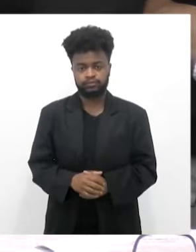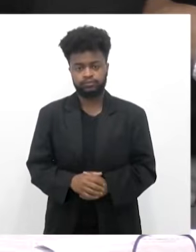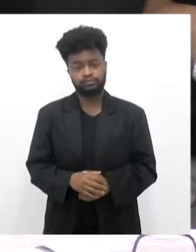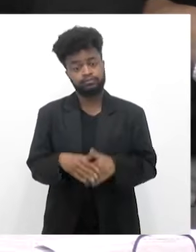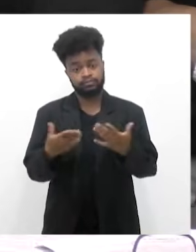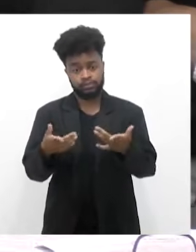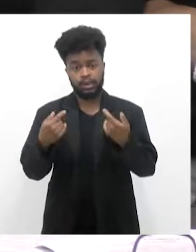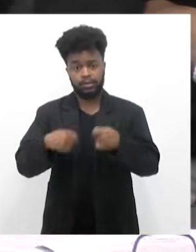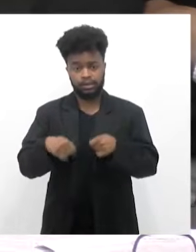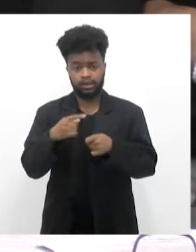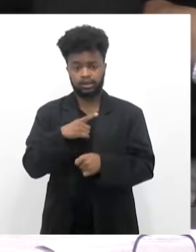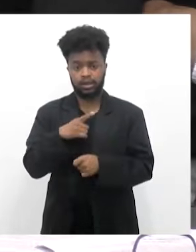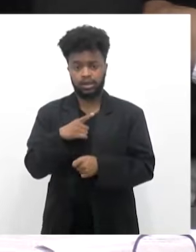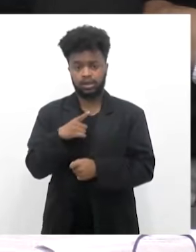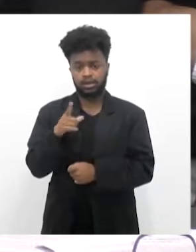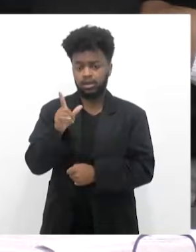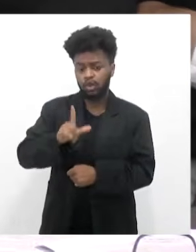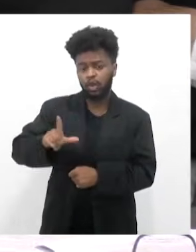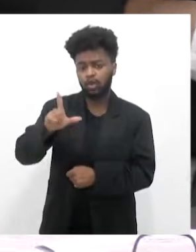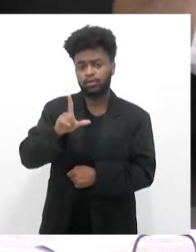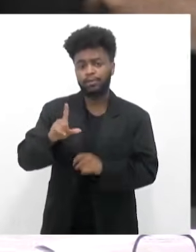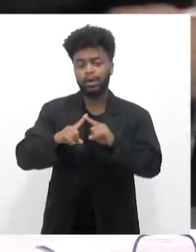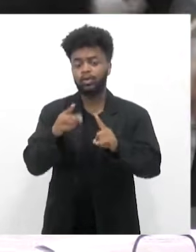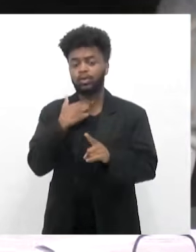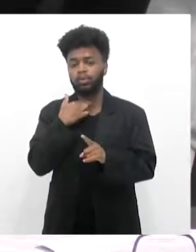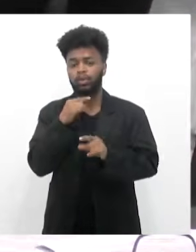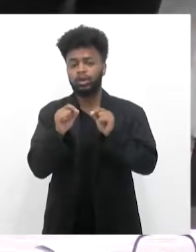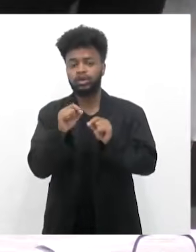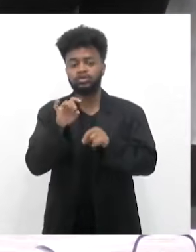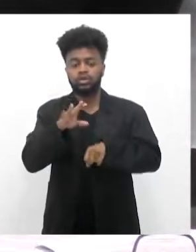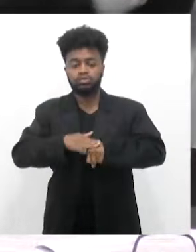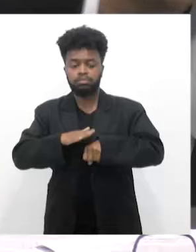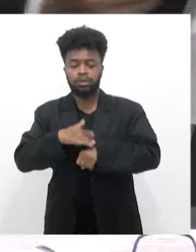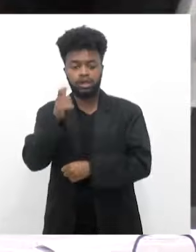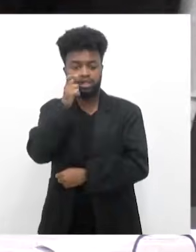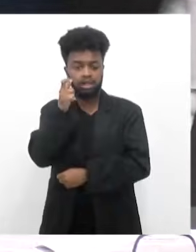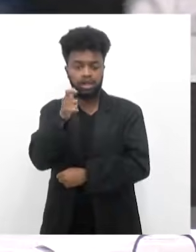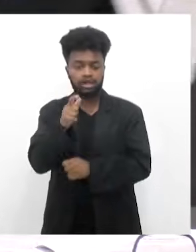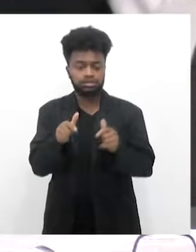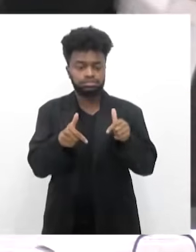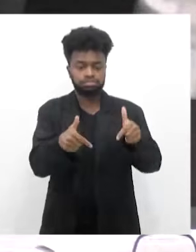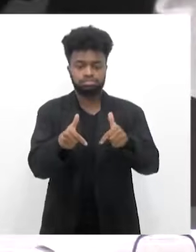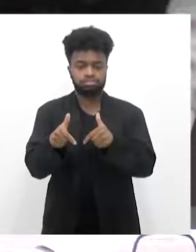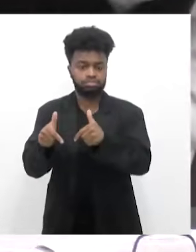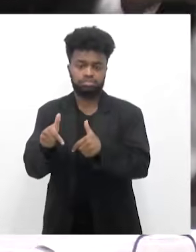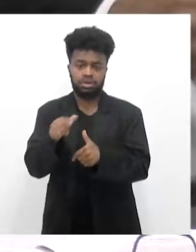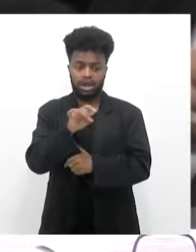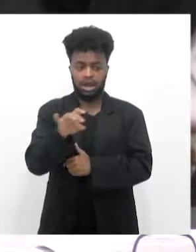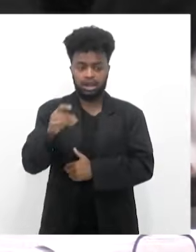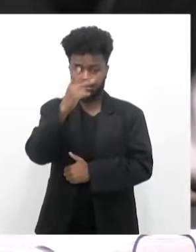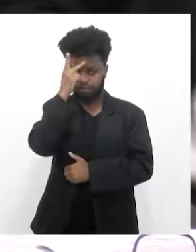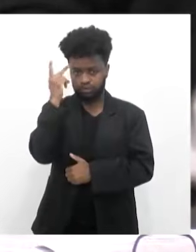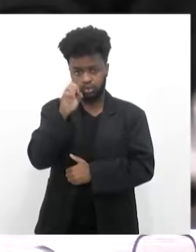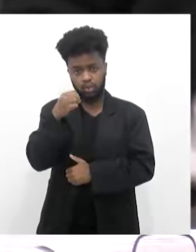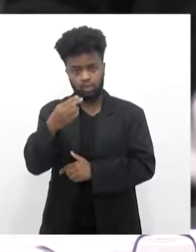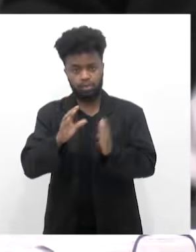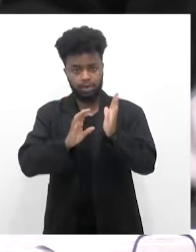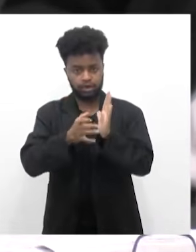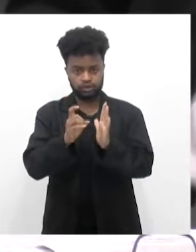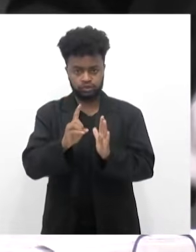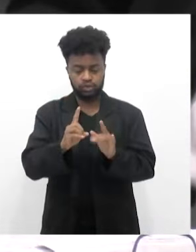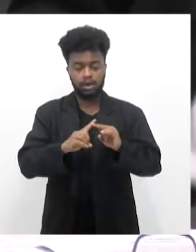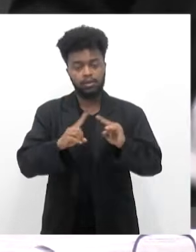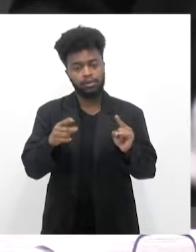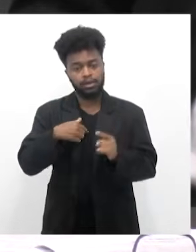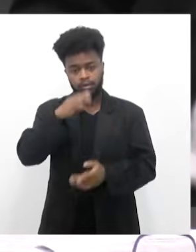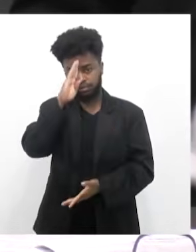tem que ter uma lógica que não pode nunca servir ao interesse de alguma pessoa, de algum candidato, de algum partido. E eu acho que é